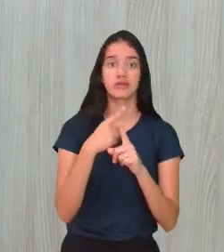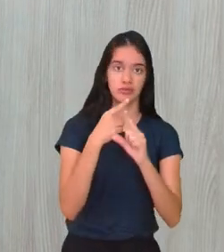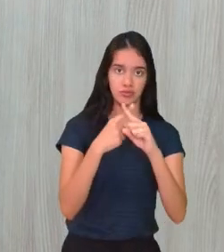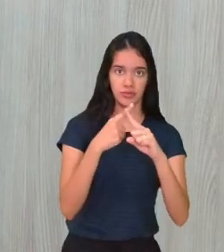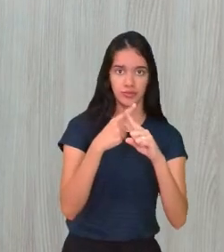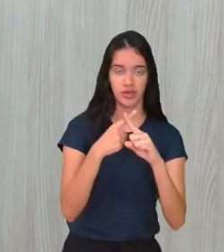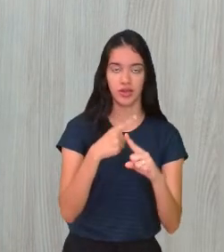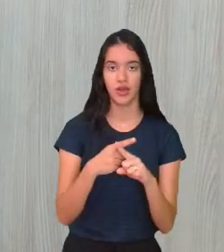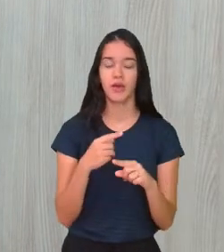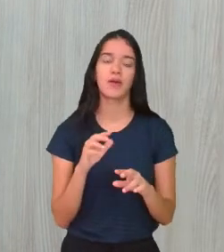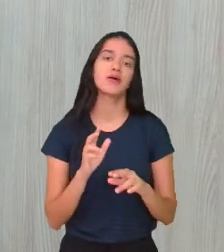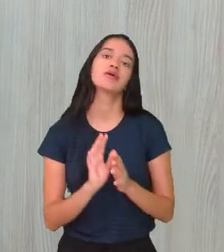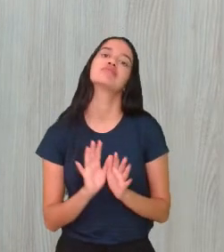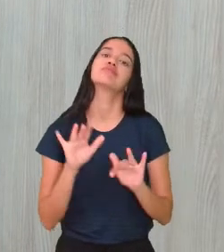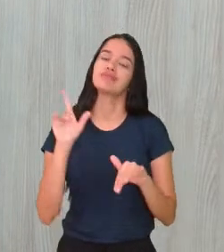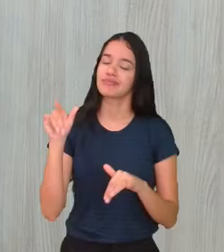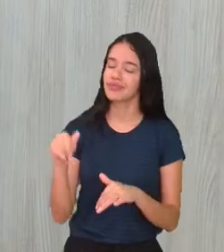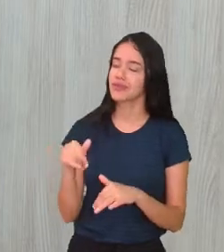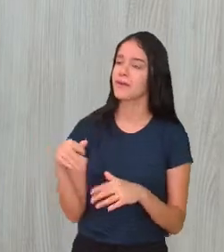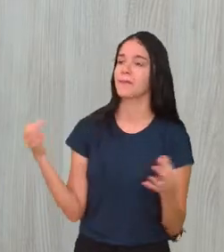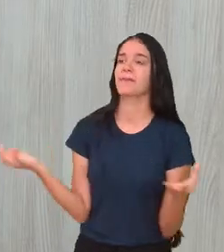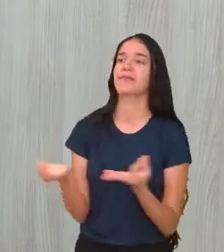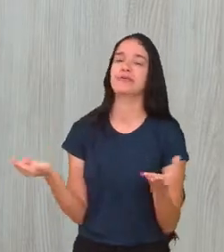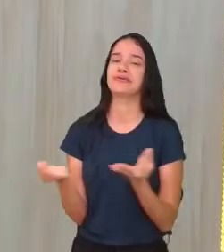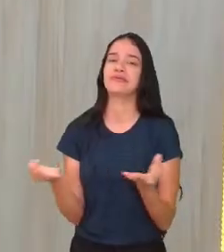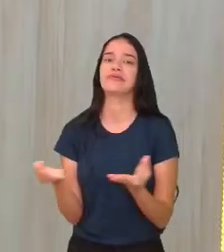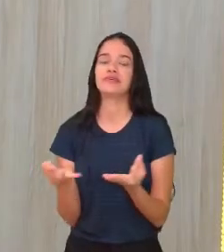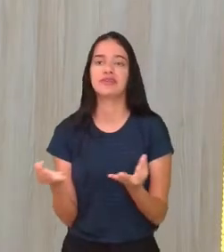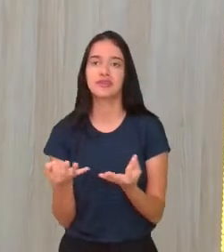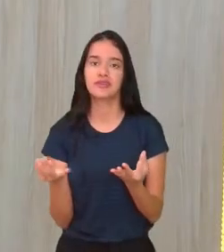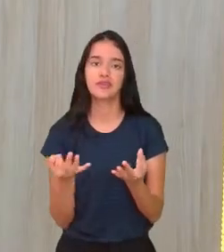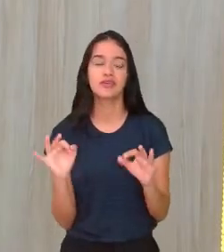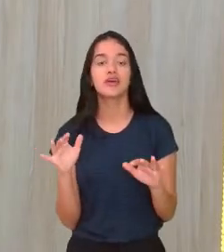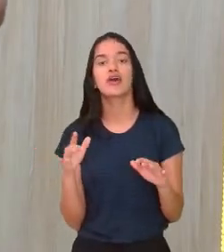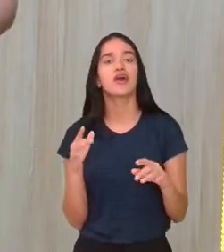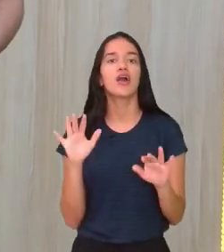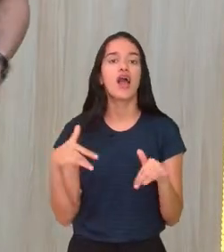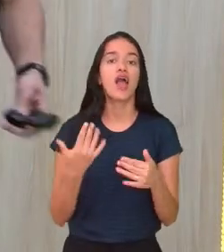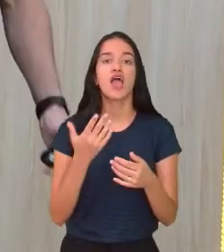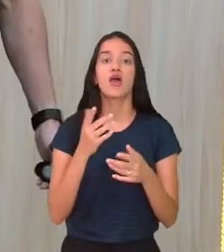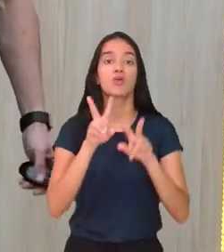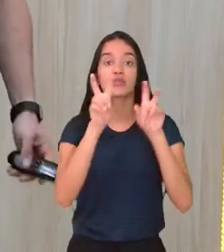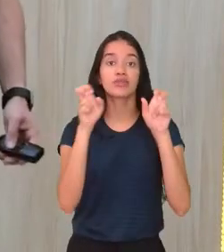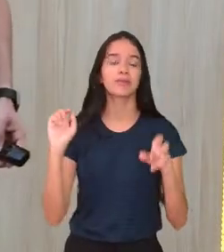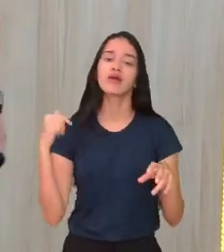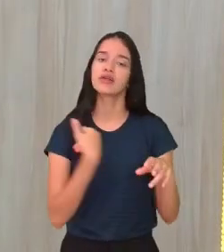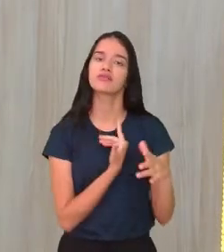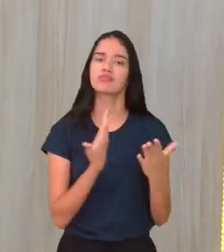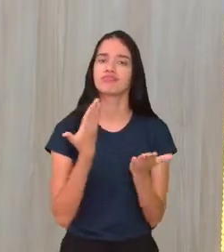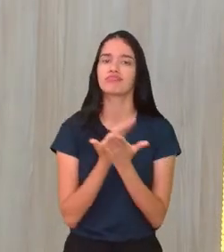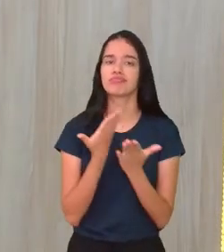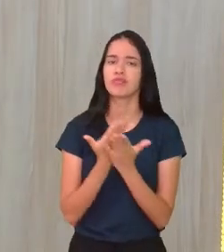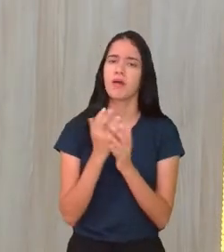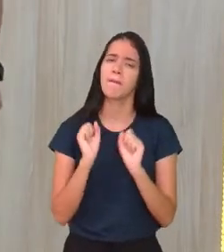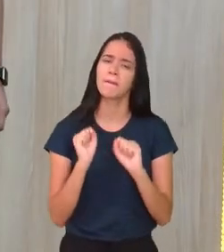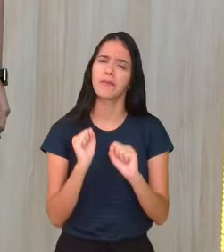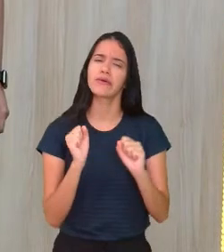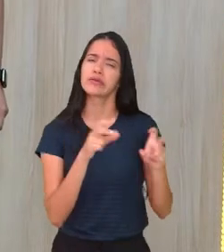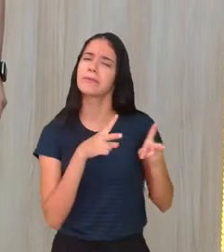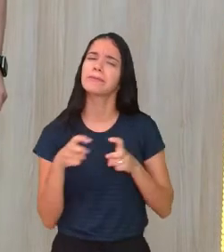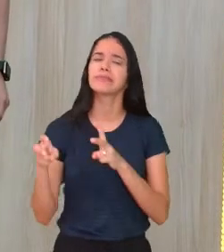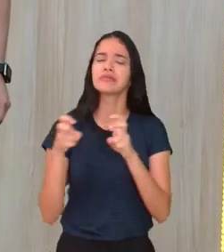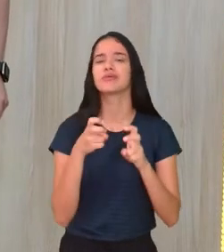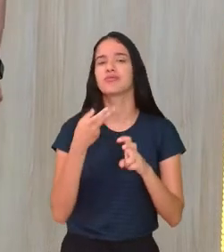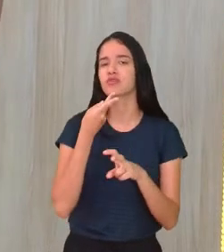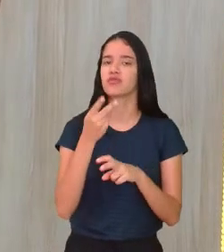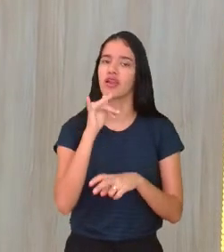princípio multiplicativo. Isso, professora. Perfeito sua colocação. Justamente é o tema da nossa aula, né? Então, pode notar que quando eu falei